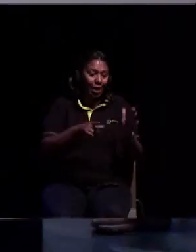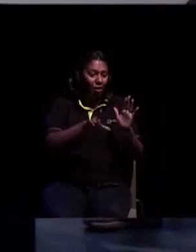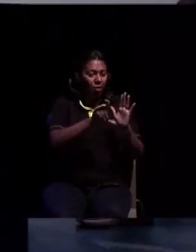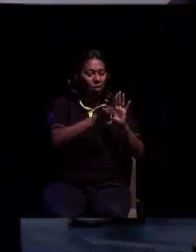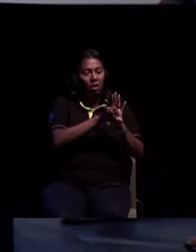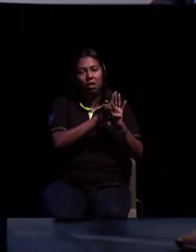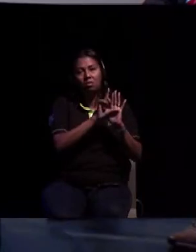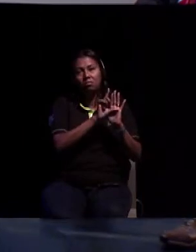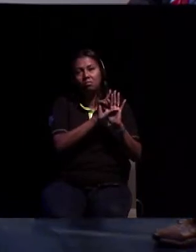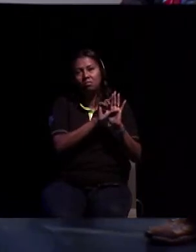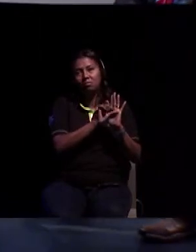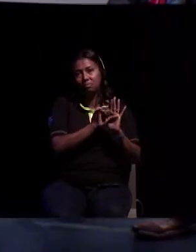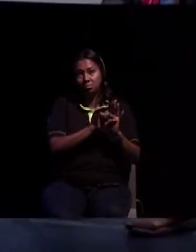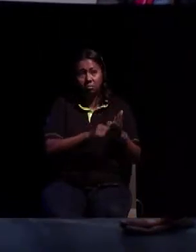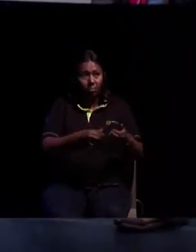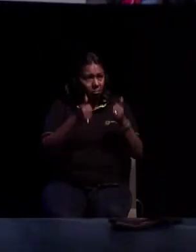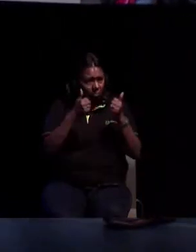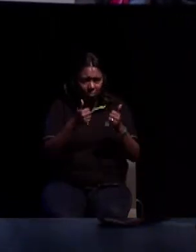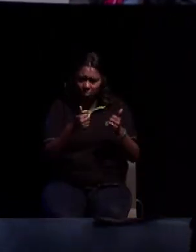positive at the moment.